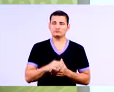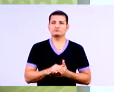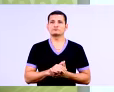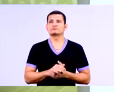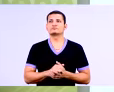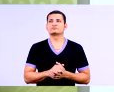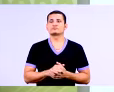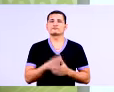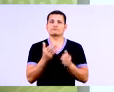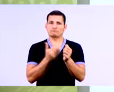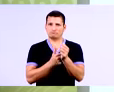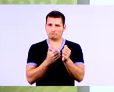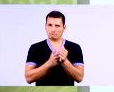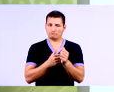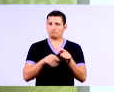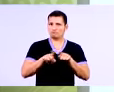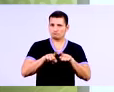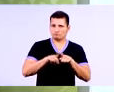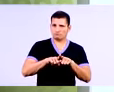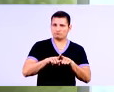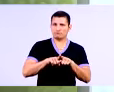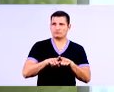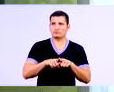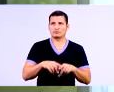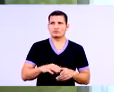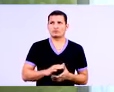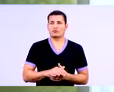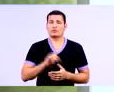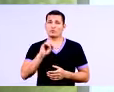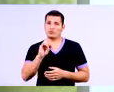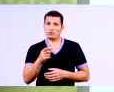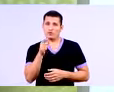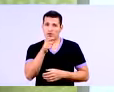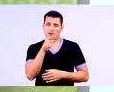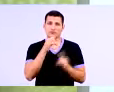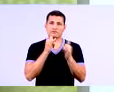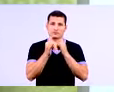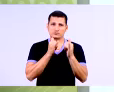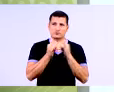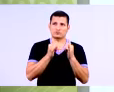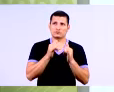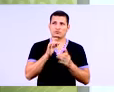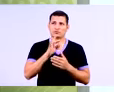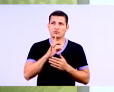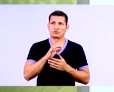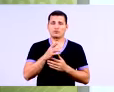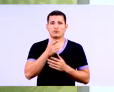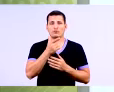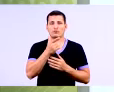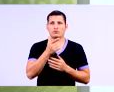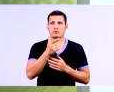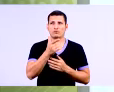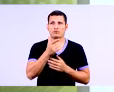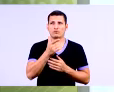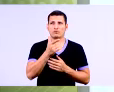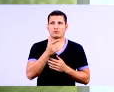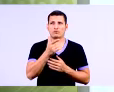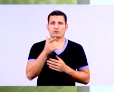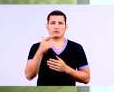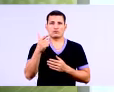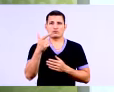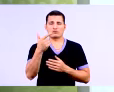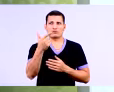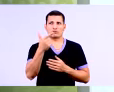de senha. Ou se eu quero que essa informação seja passada para um outro lado de uma